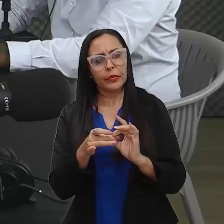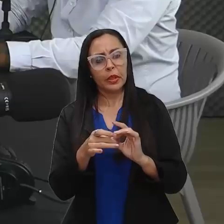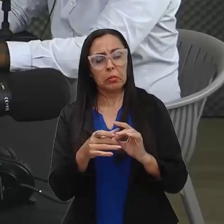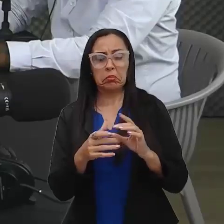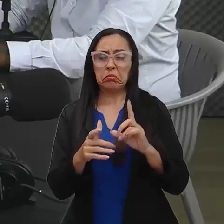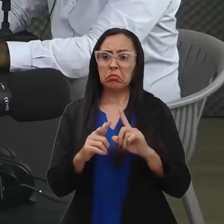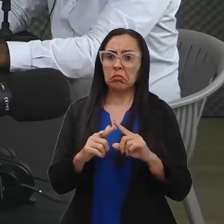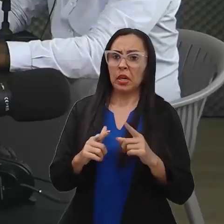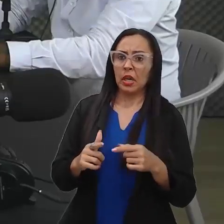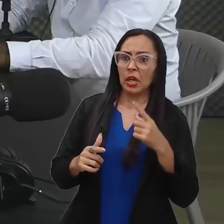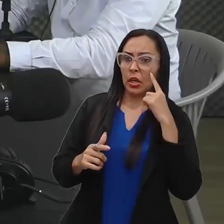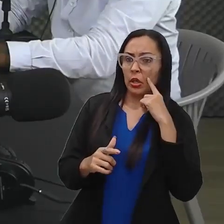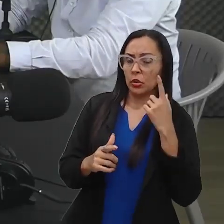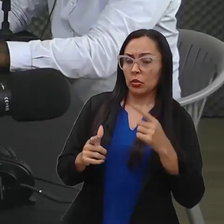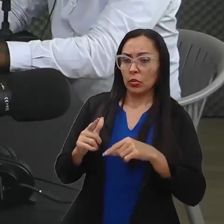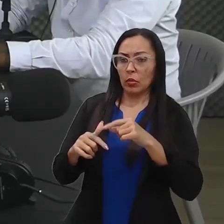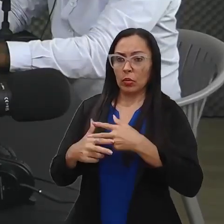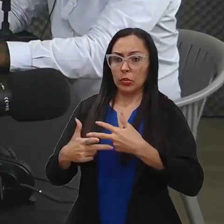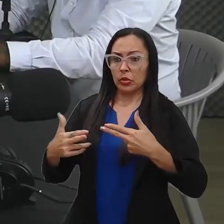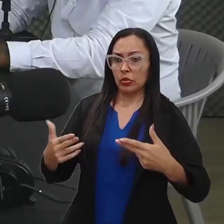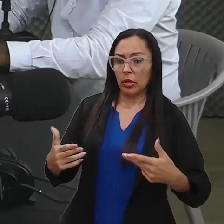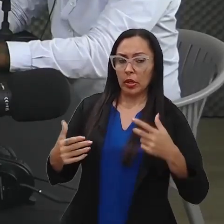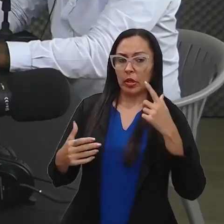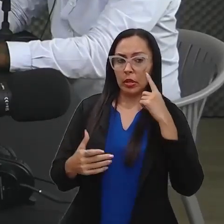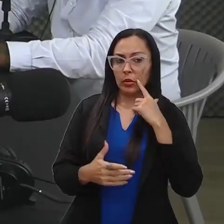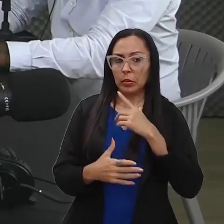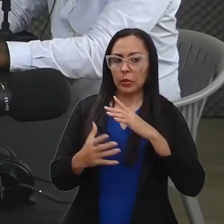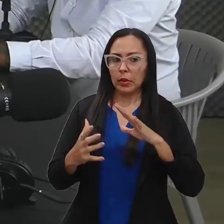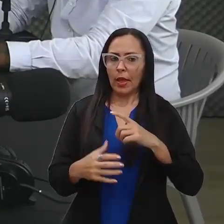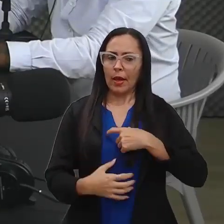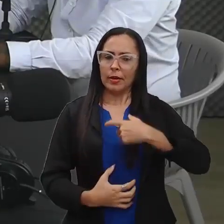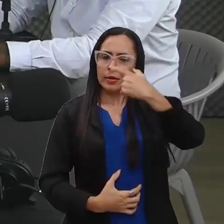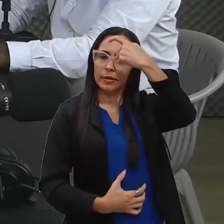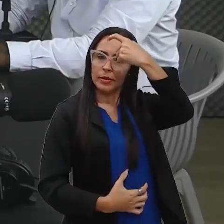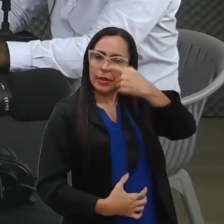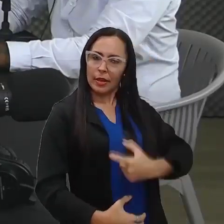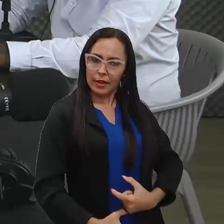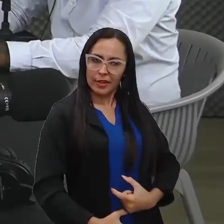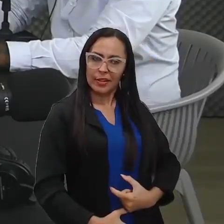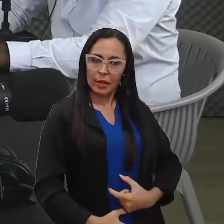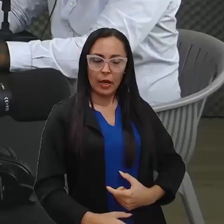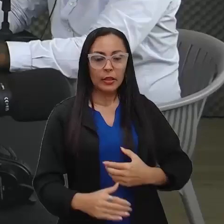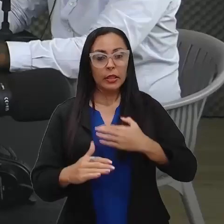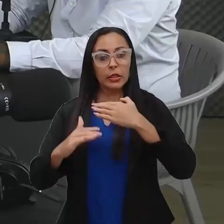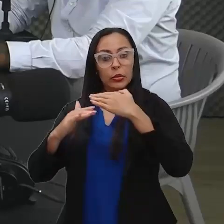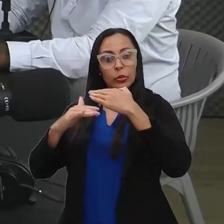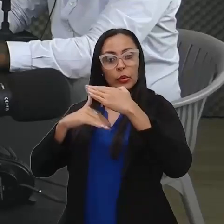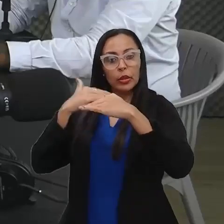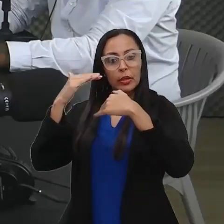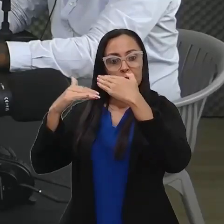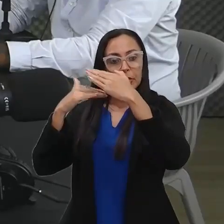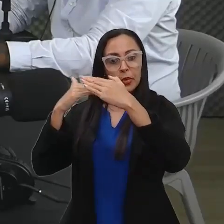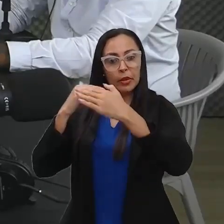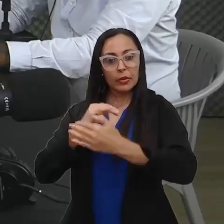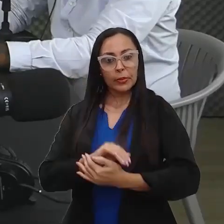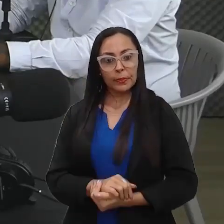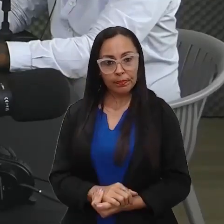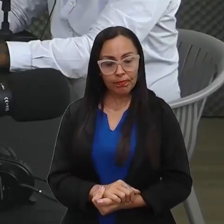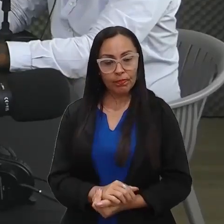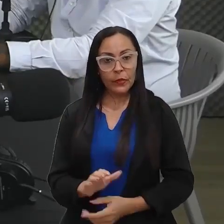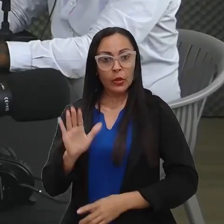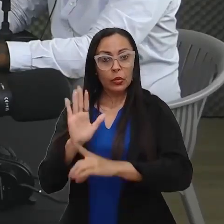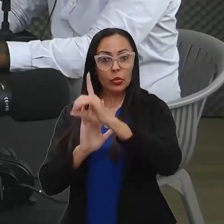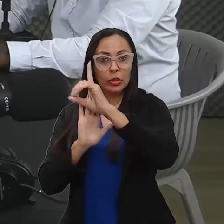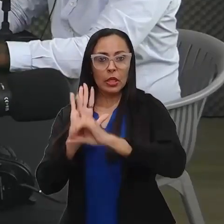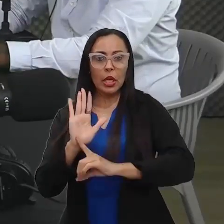objeto maior a ser tutelado aqui é a integridade do crescimento, a integridade do direito